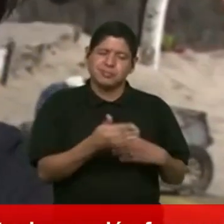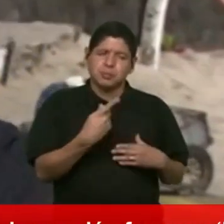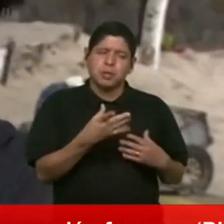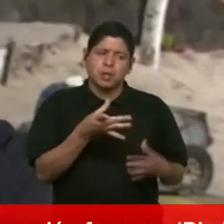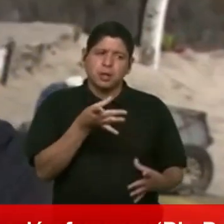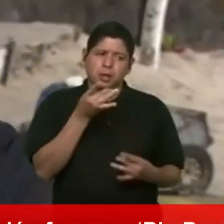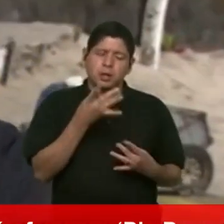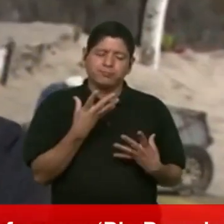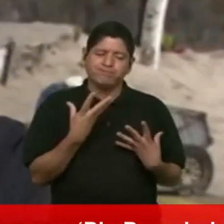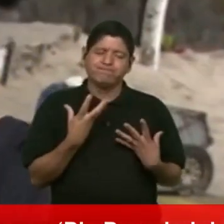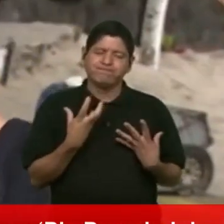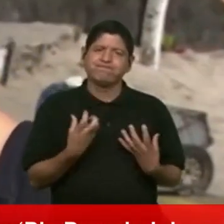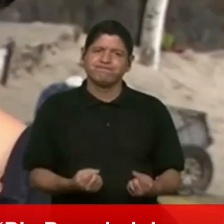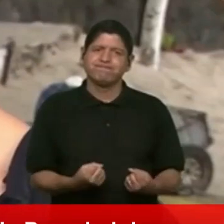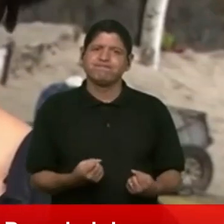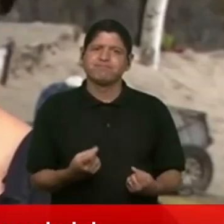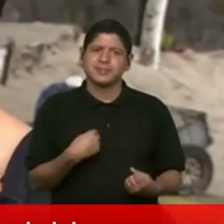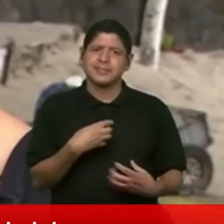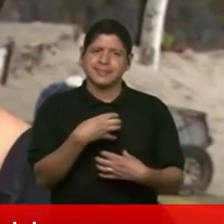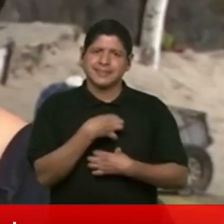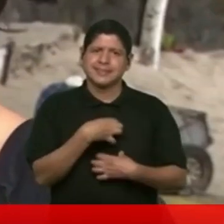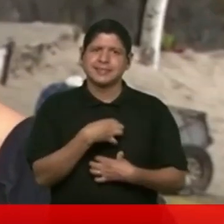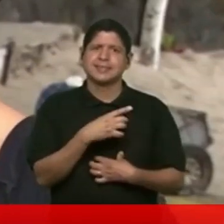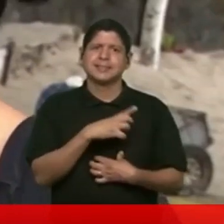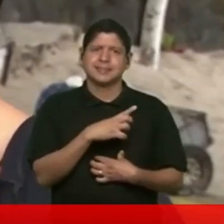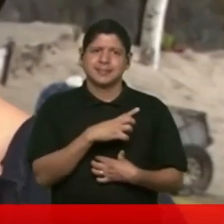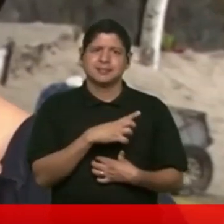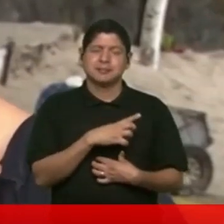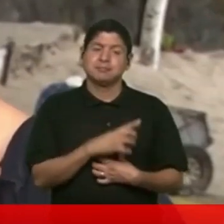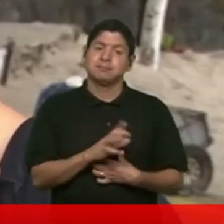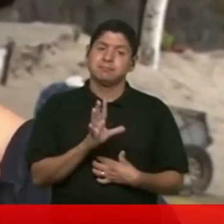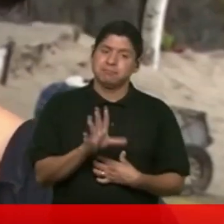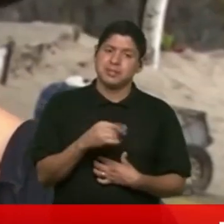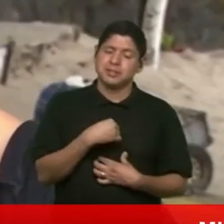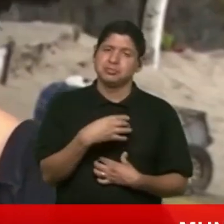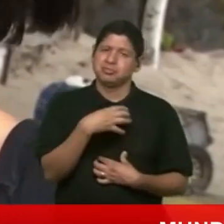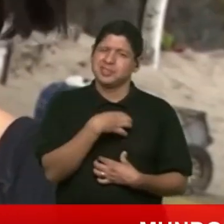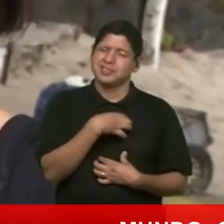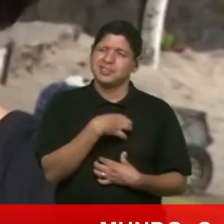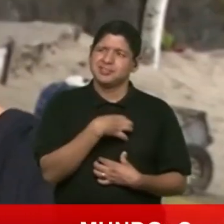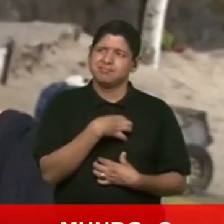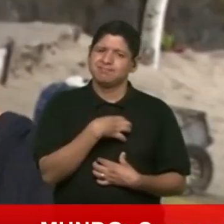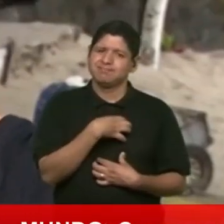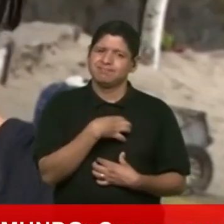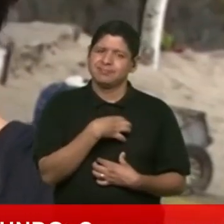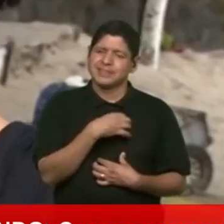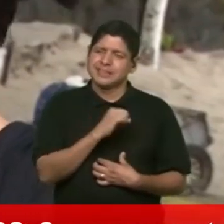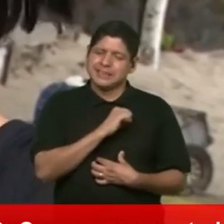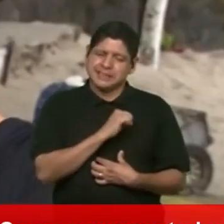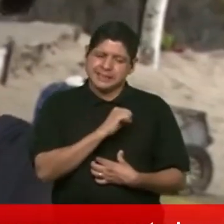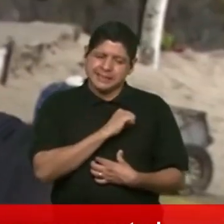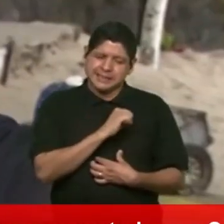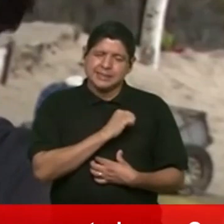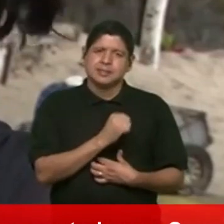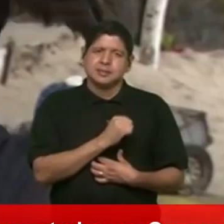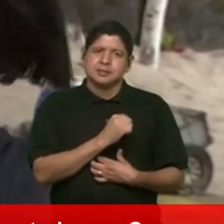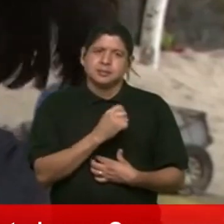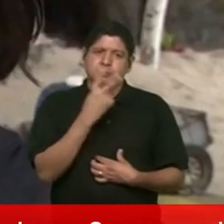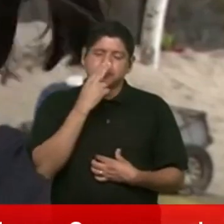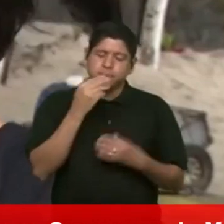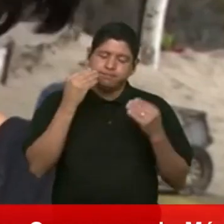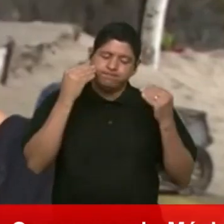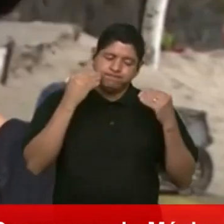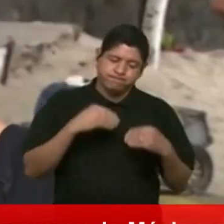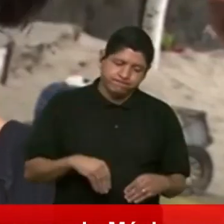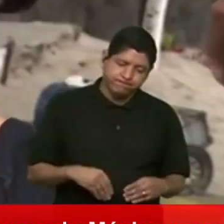assimilar e aceitar essa condição. E eu sentia taquicardia, um desânimo